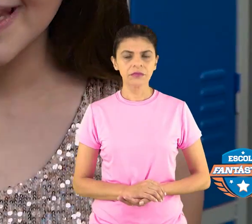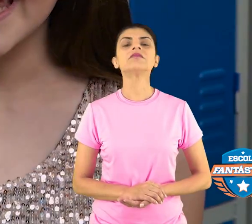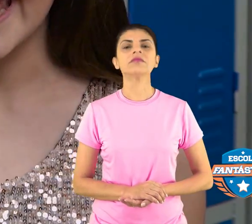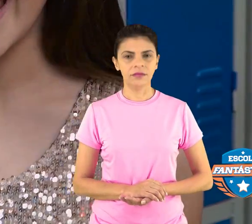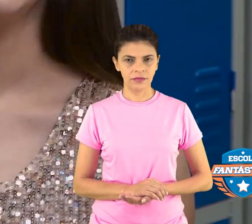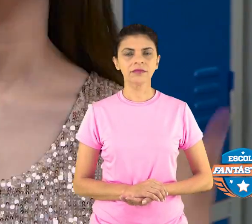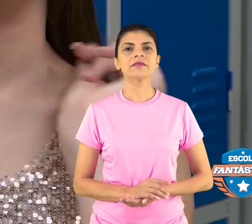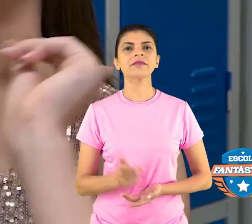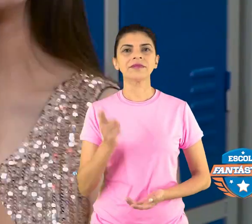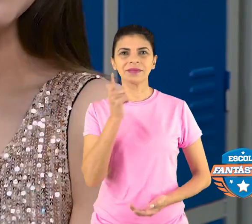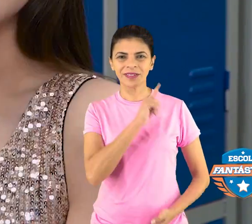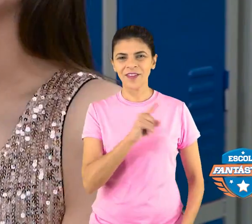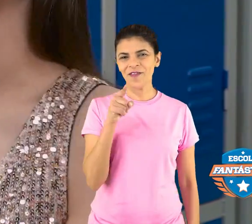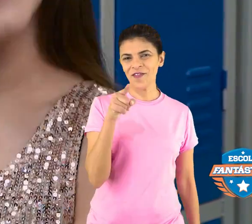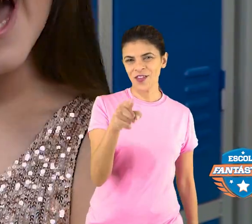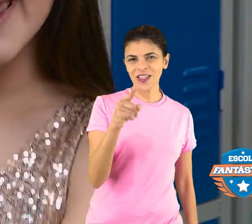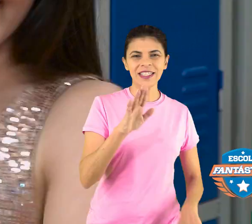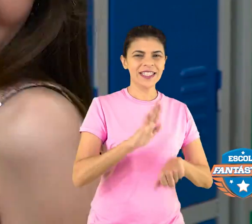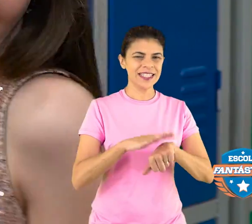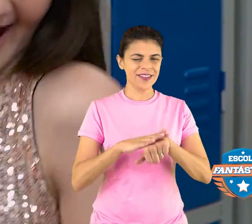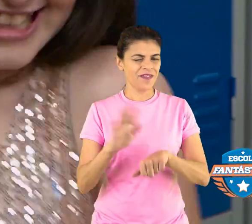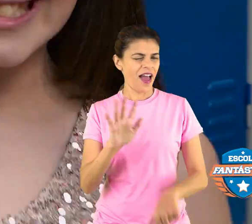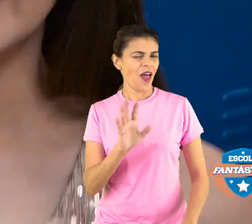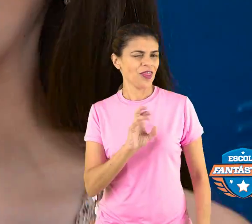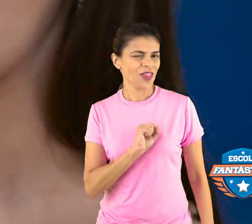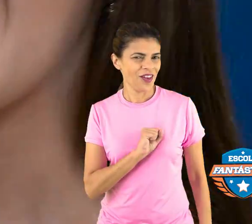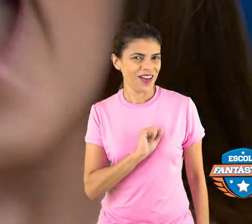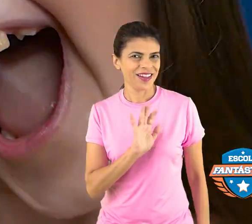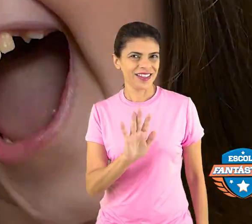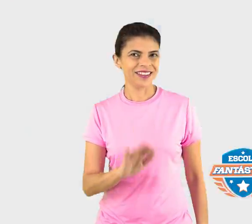Vai acontecer e você vai adorar!